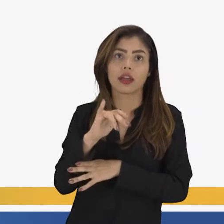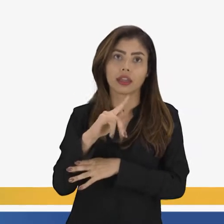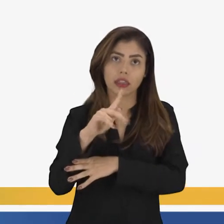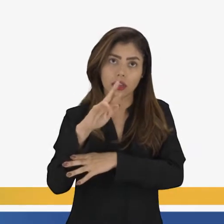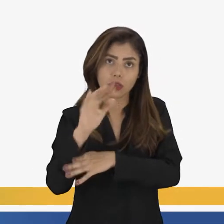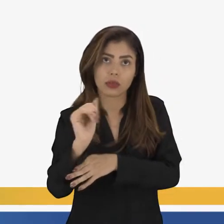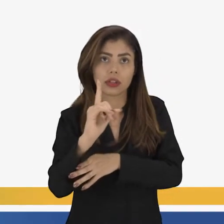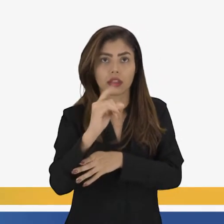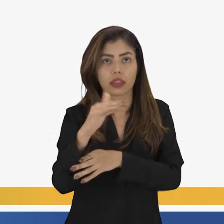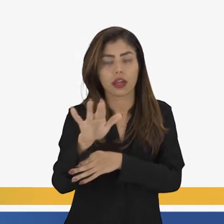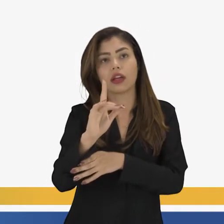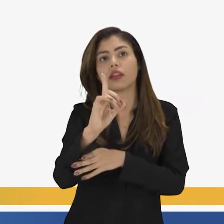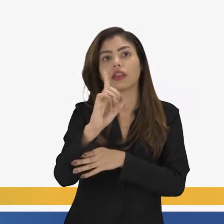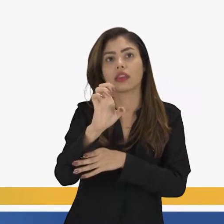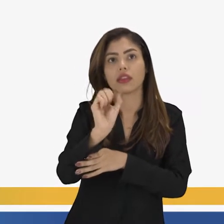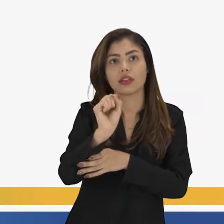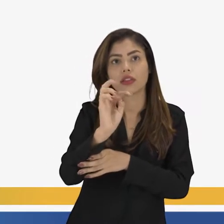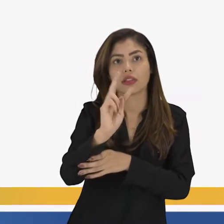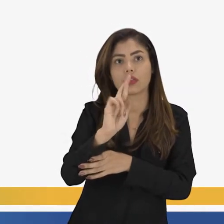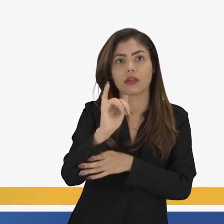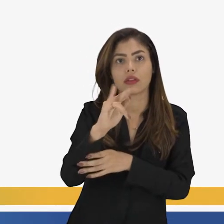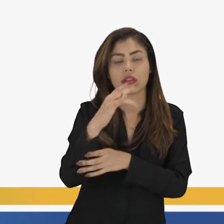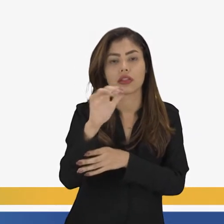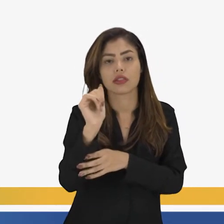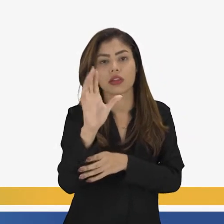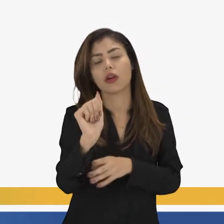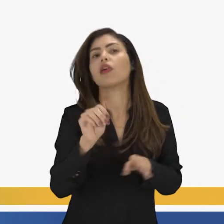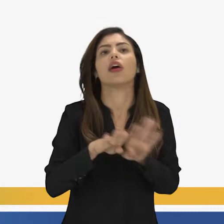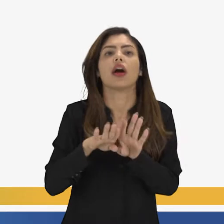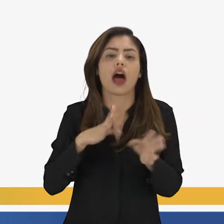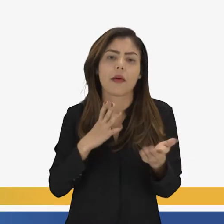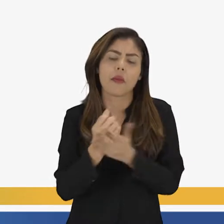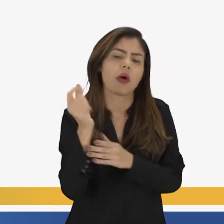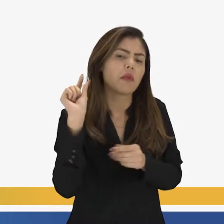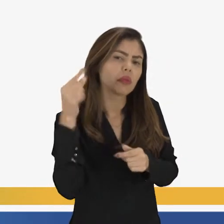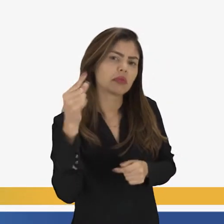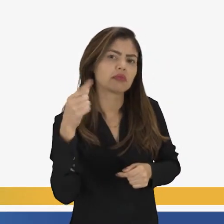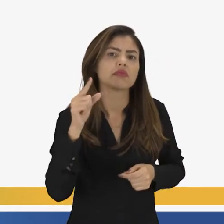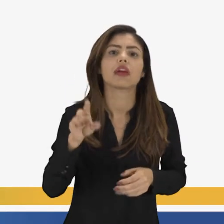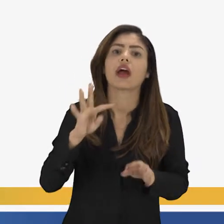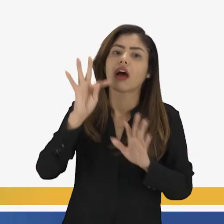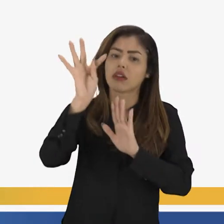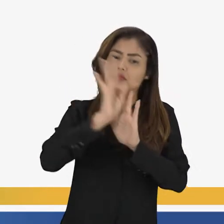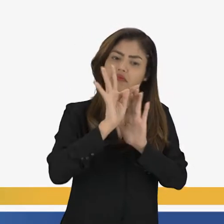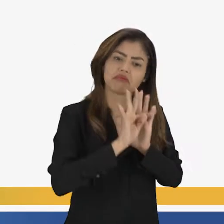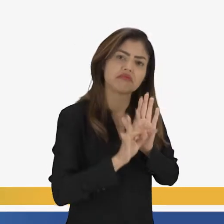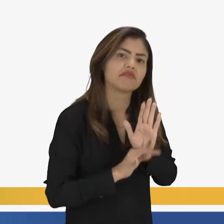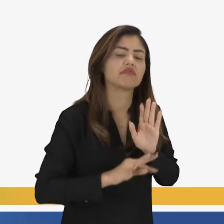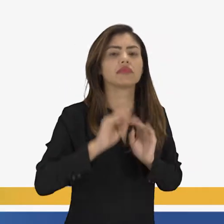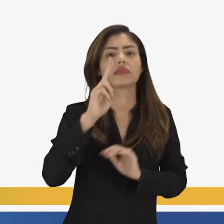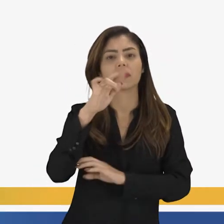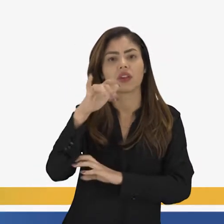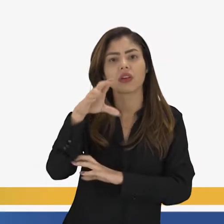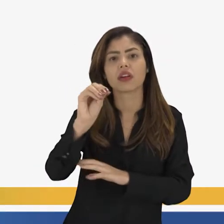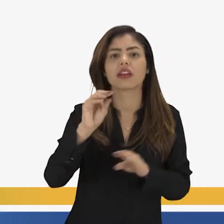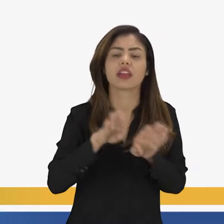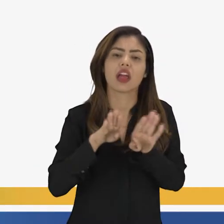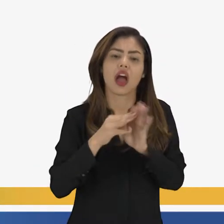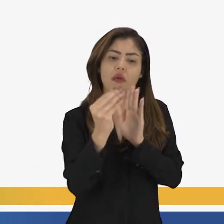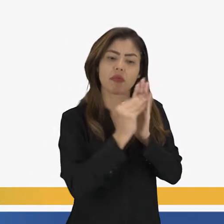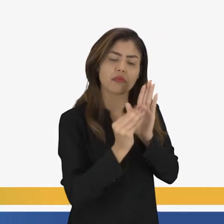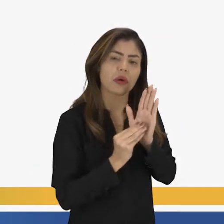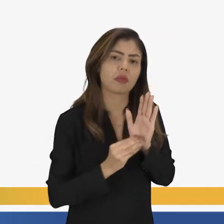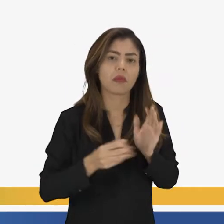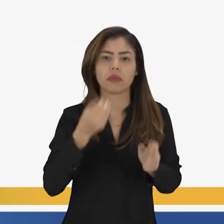da Destruição. Nesse filme aborda um pouco das teorias, né, do nazismo e como ele seria positivo e bom para